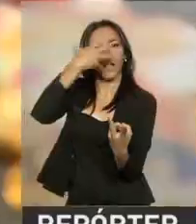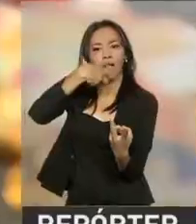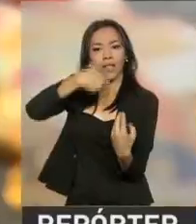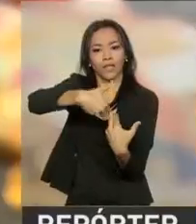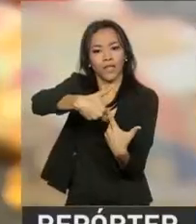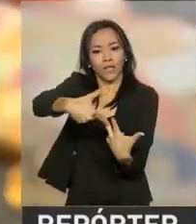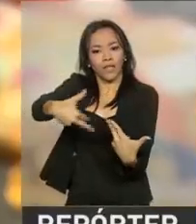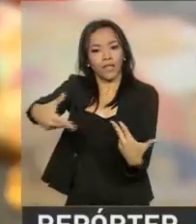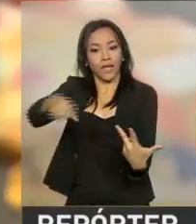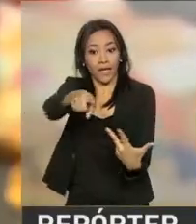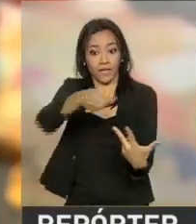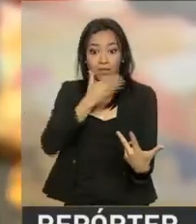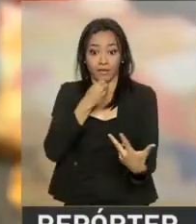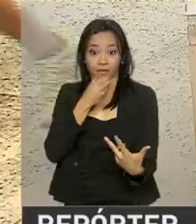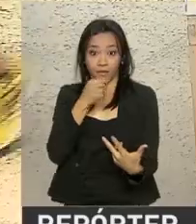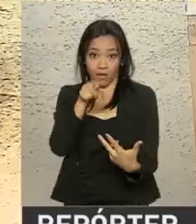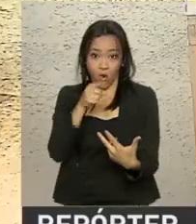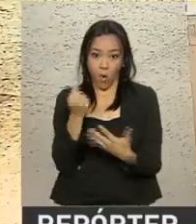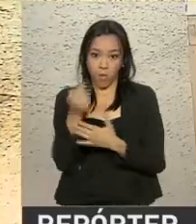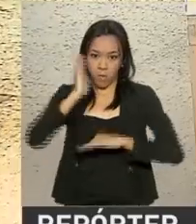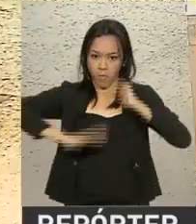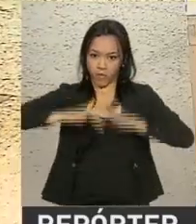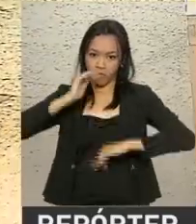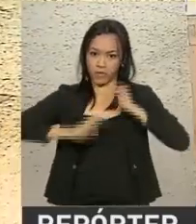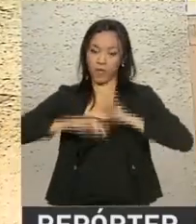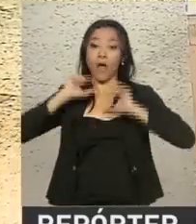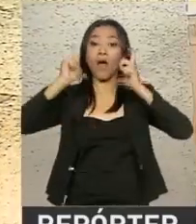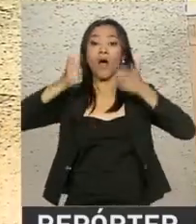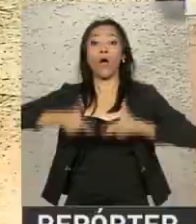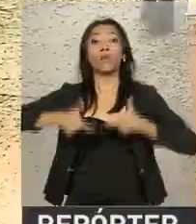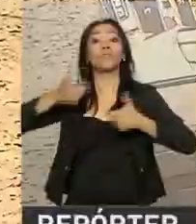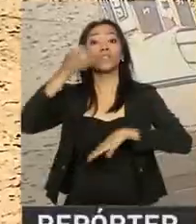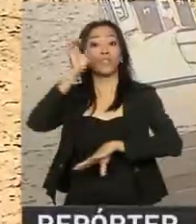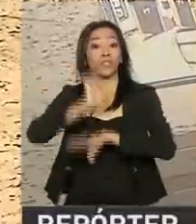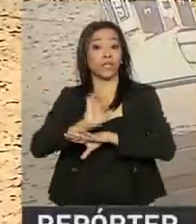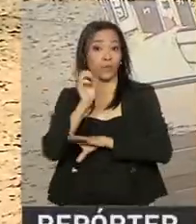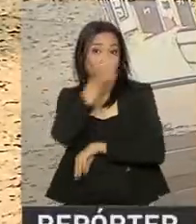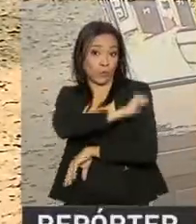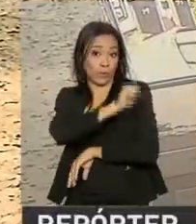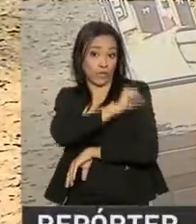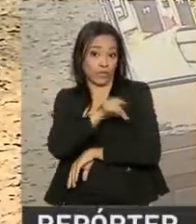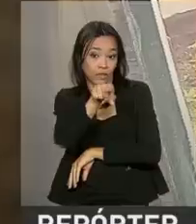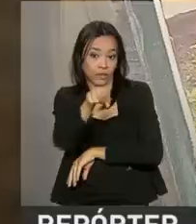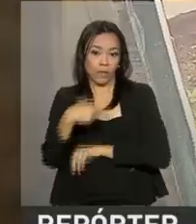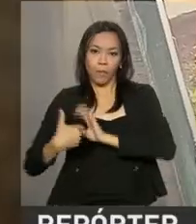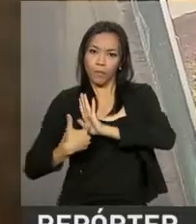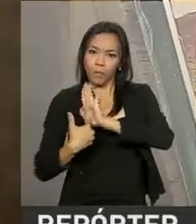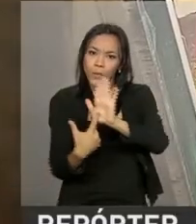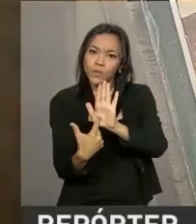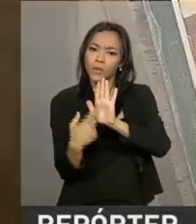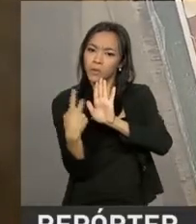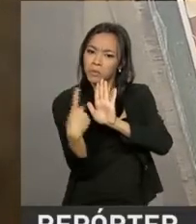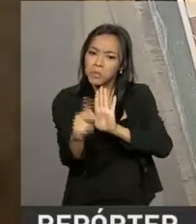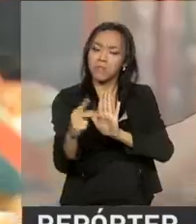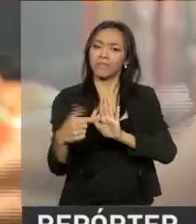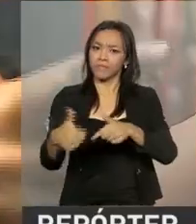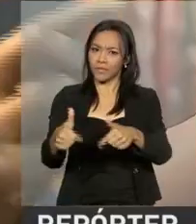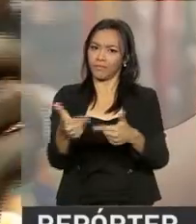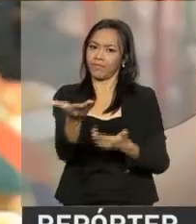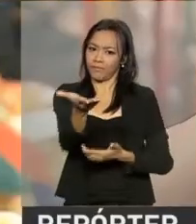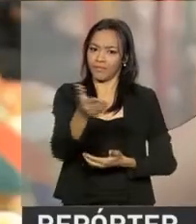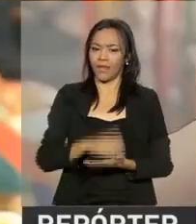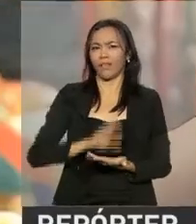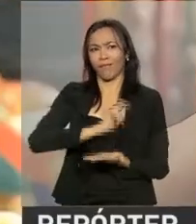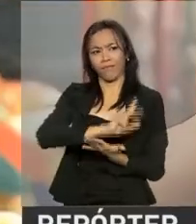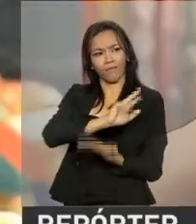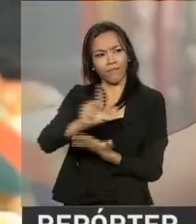planeta encantou este artista plástico de belford roxo no rio de janeiro que aproveitou a oportunidade para mostrar o trabalho tem para